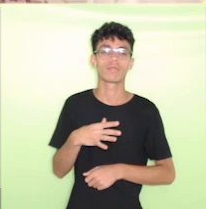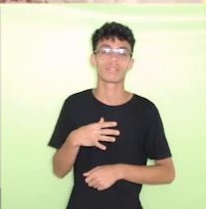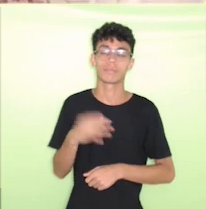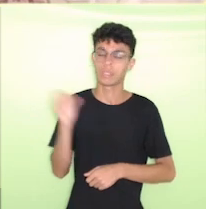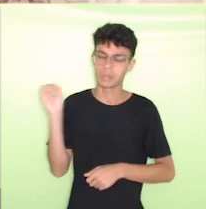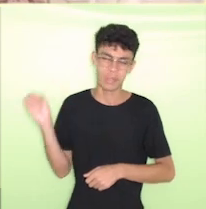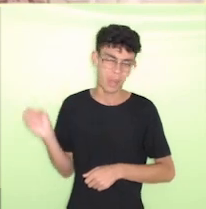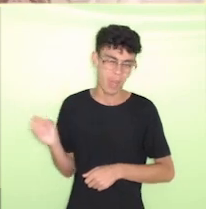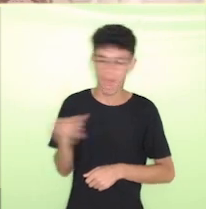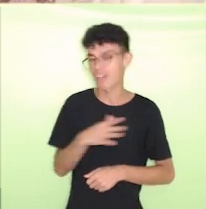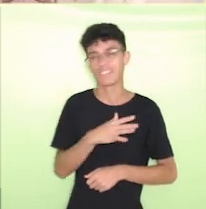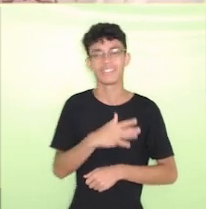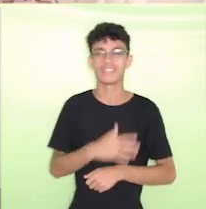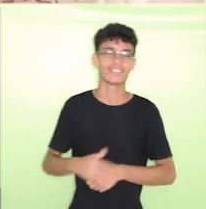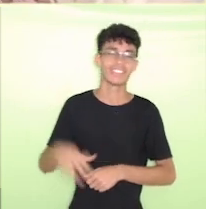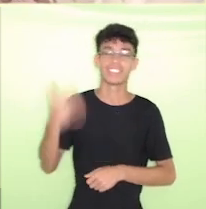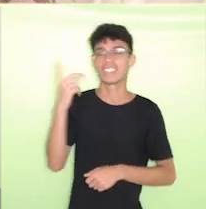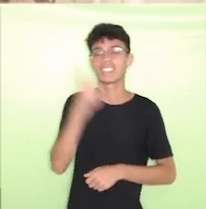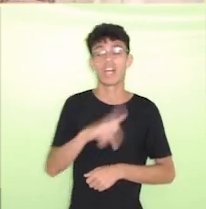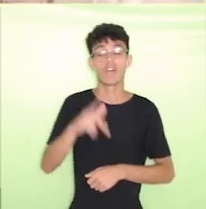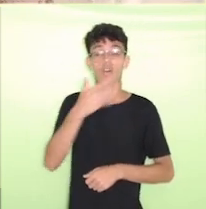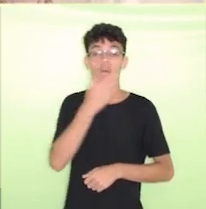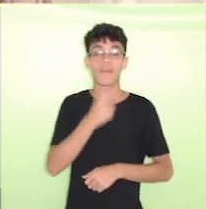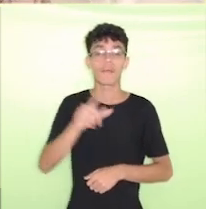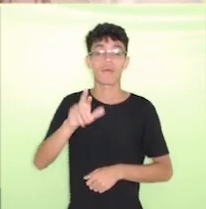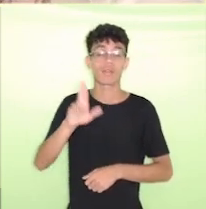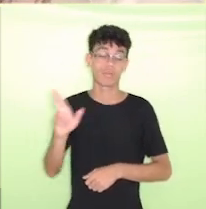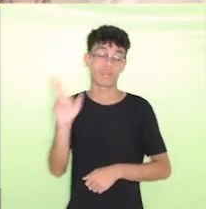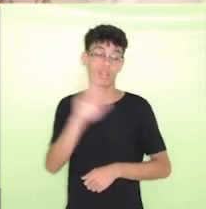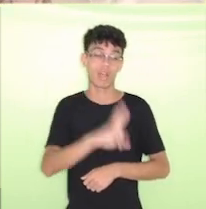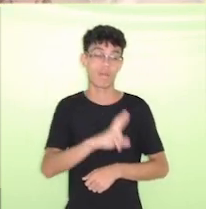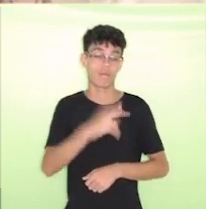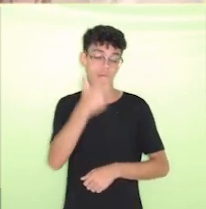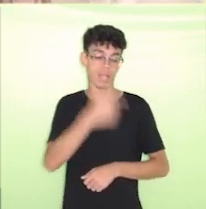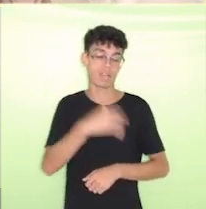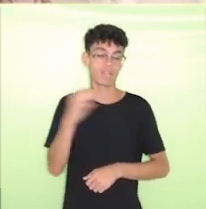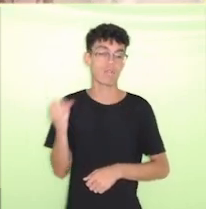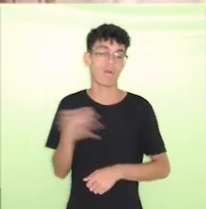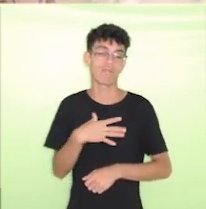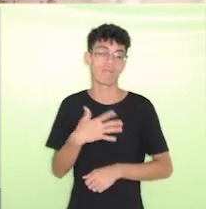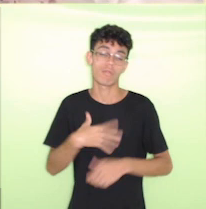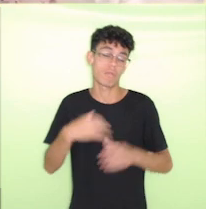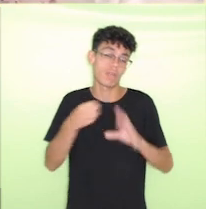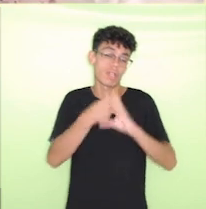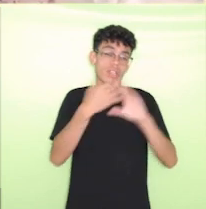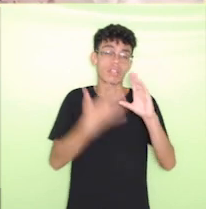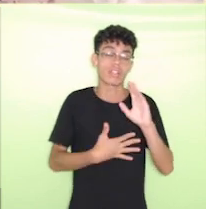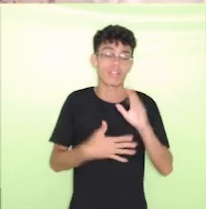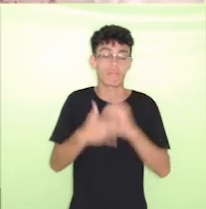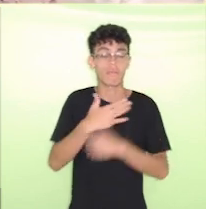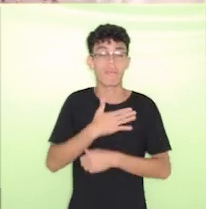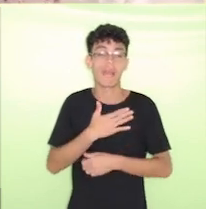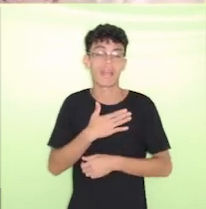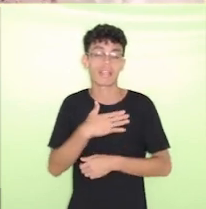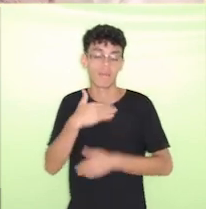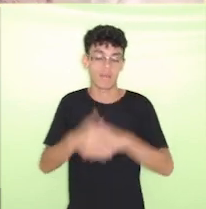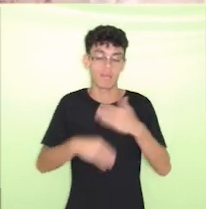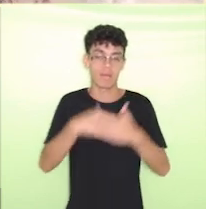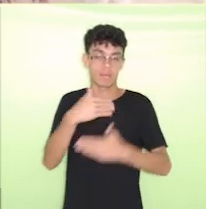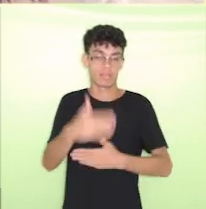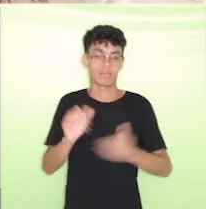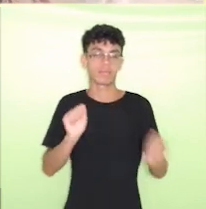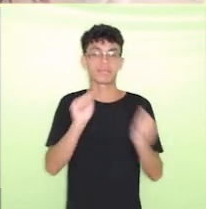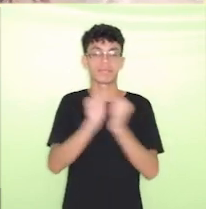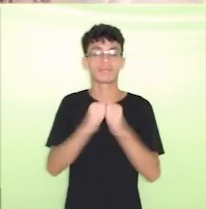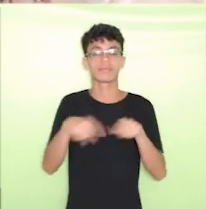ela repetiu bem alto. E o meu irmão respondeu, pois é, ser novo é uma maneira de ser. E assim, as coisas se passam comigo